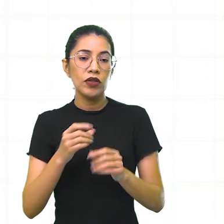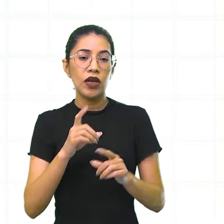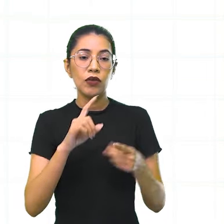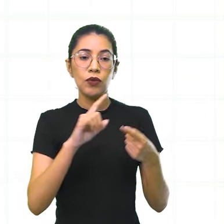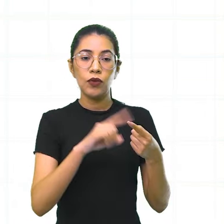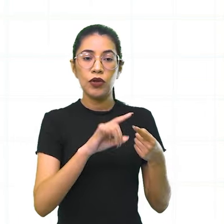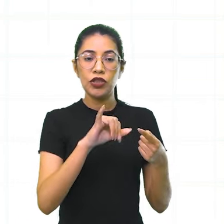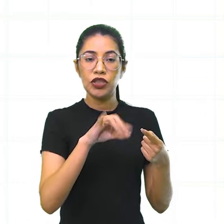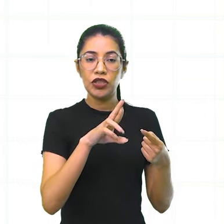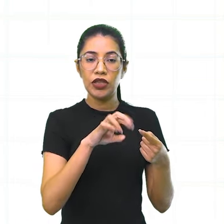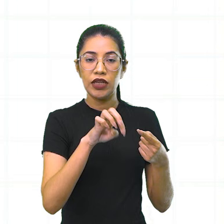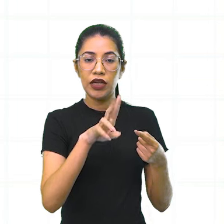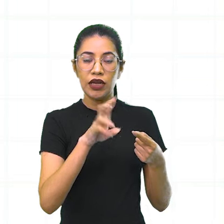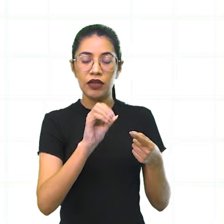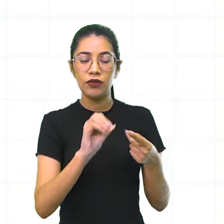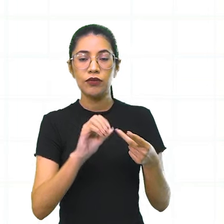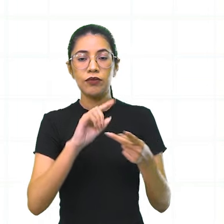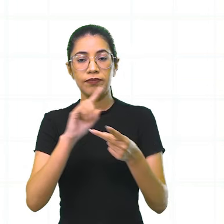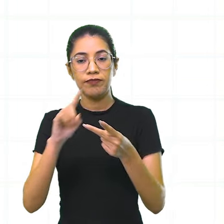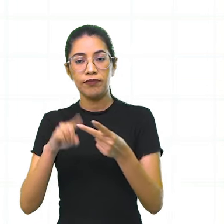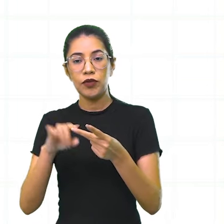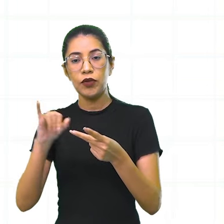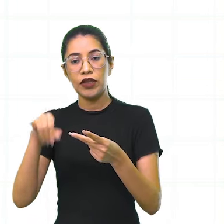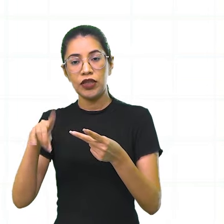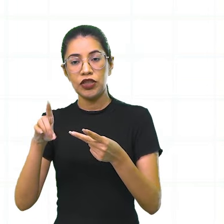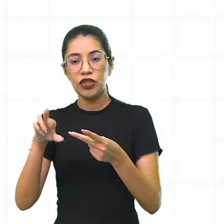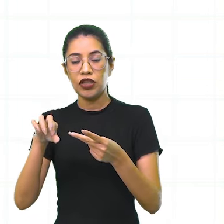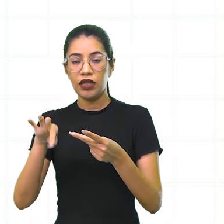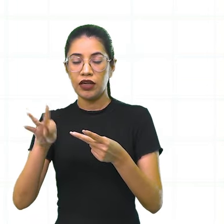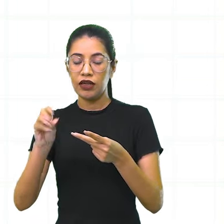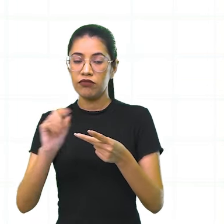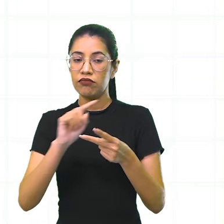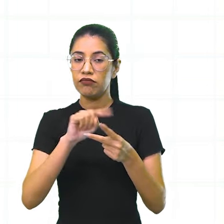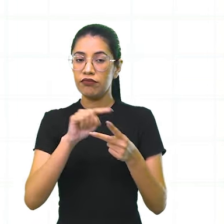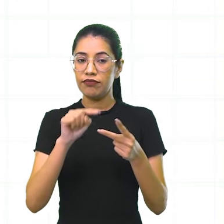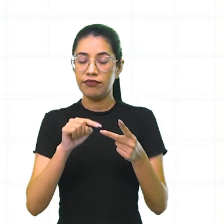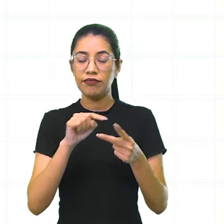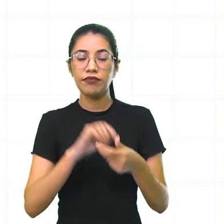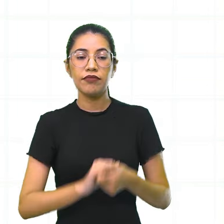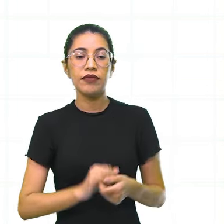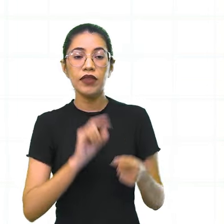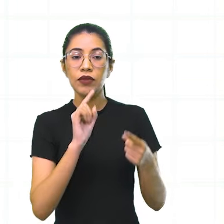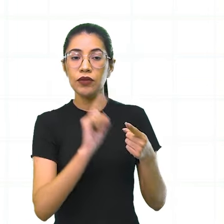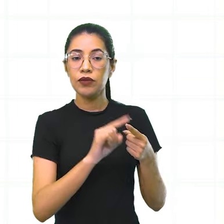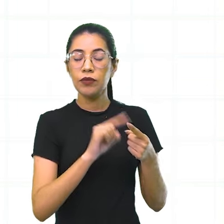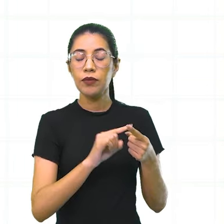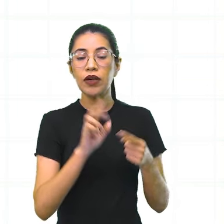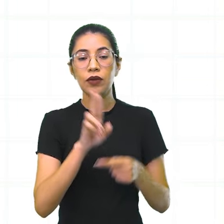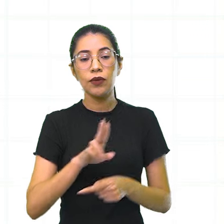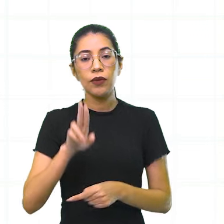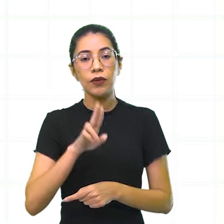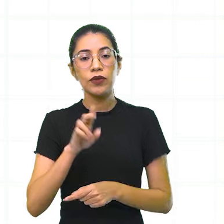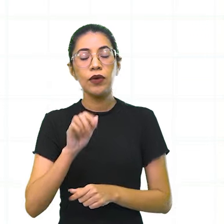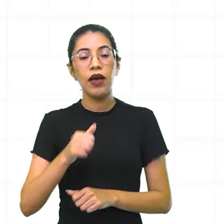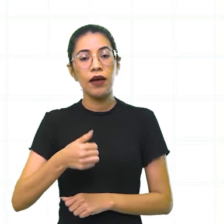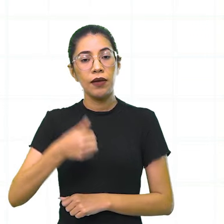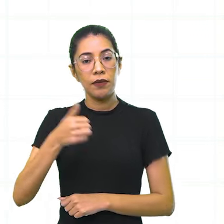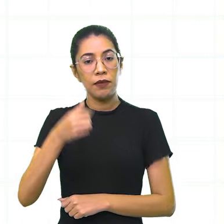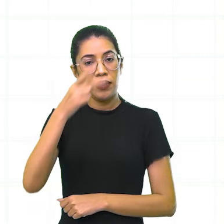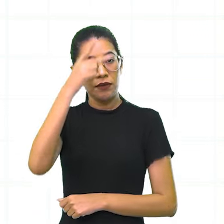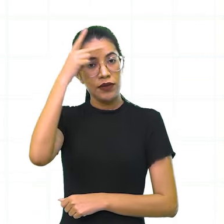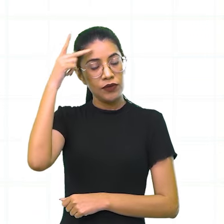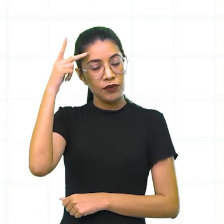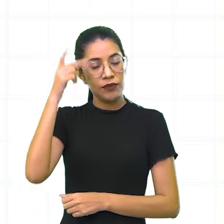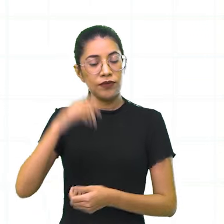direto para o discurso indireto. Então, discurso direto, eu utilizo a primeira